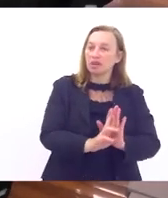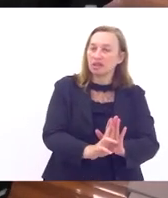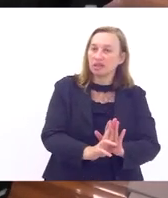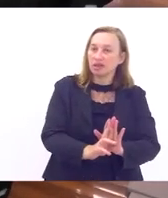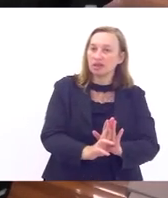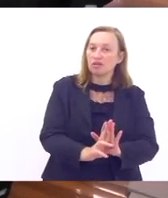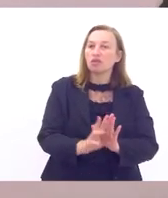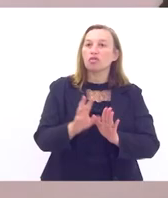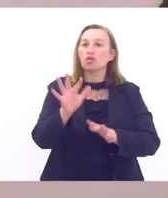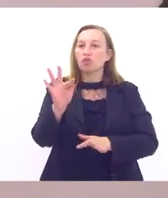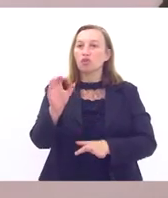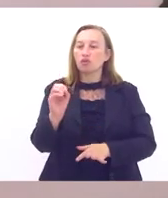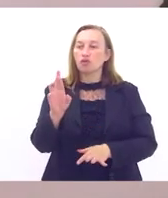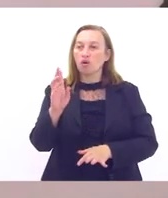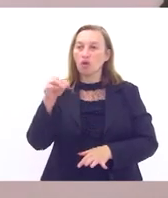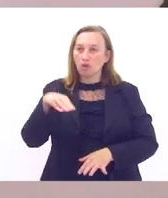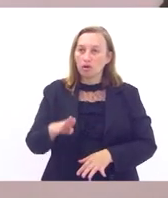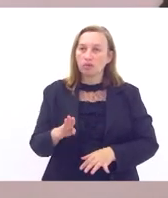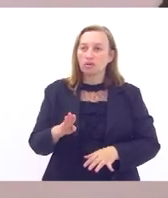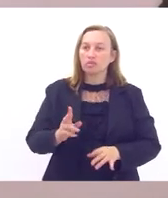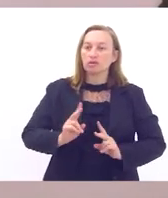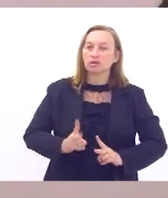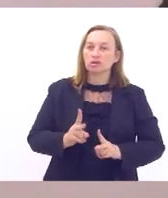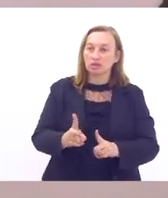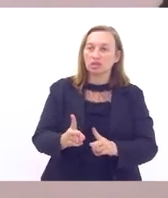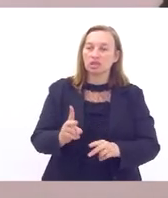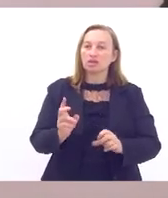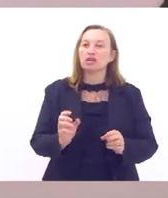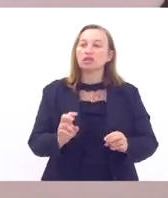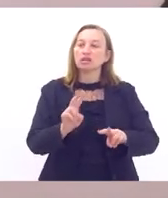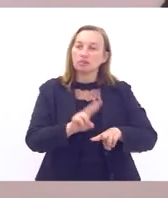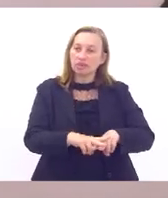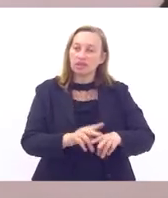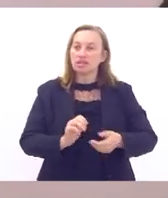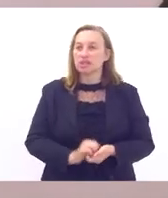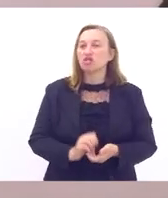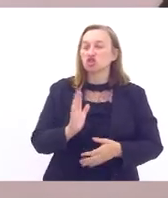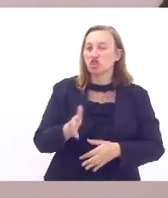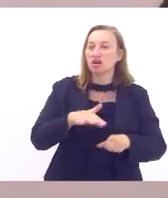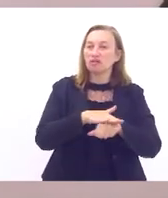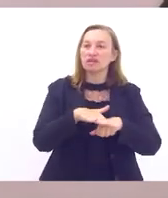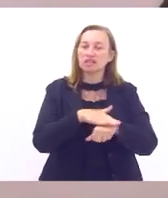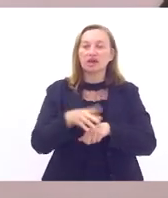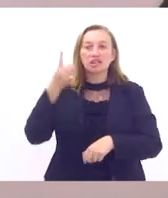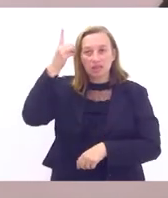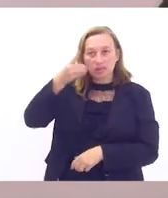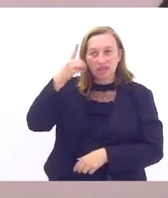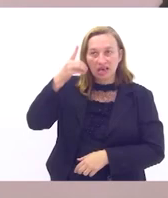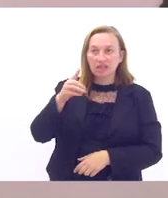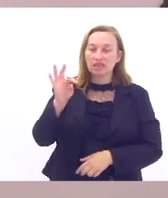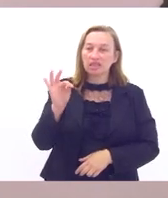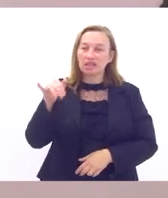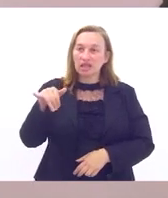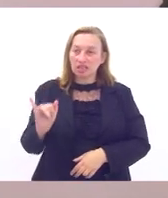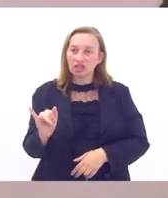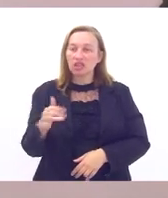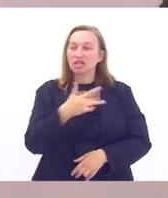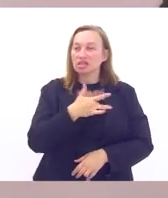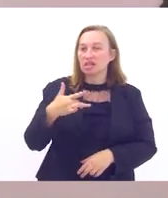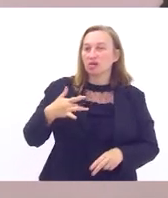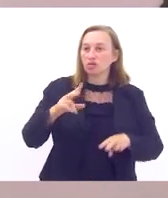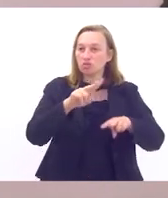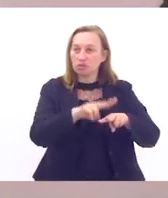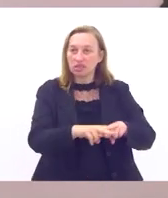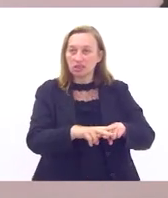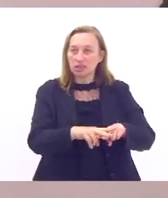Fórum Permanente do Sistema Penitenciário, como já conversado aqui com o deputado Tante, a questão da saúde prisional